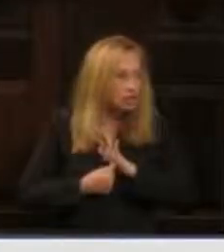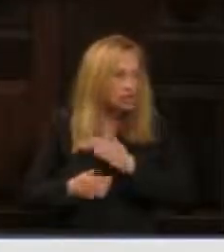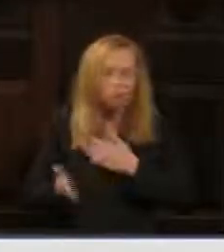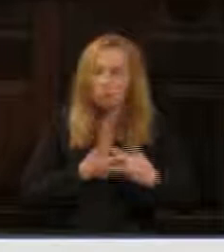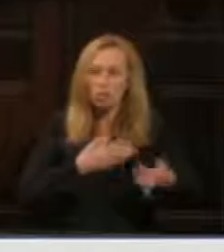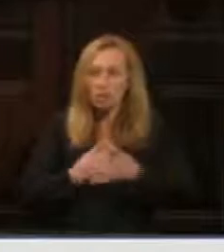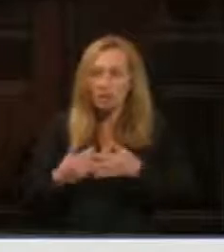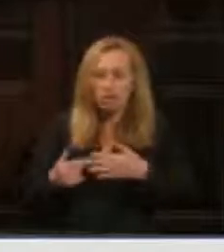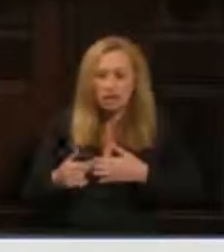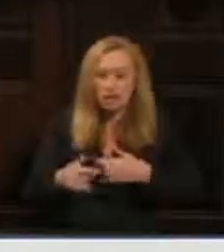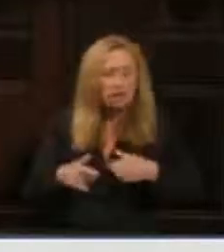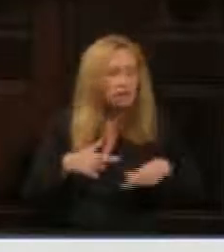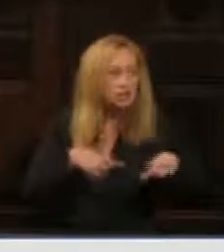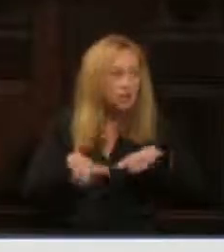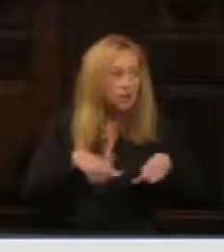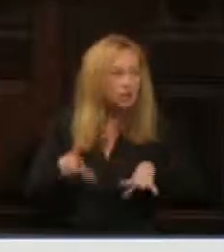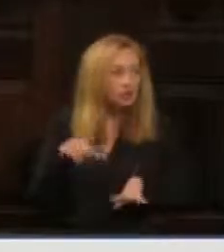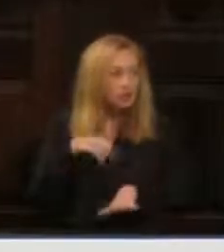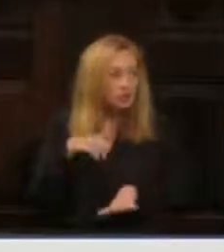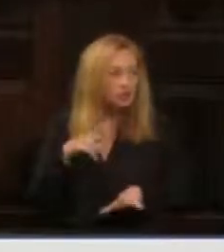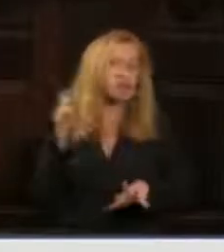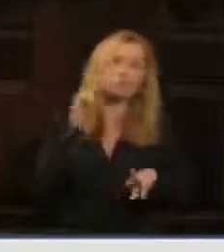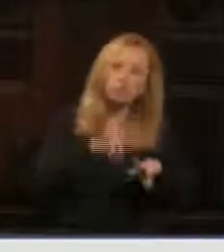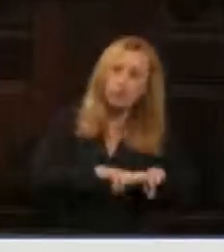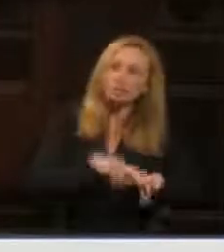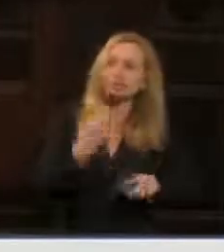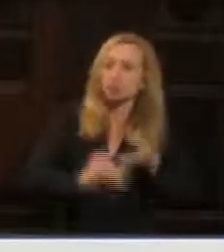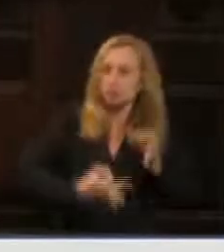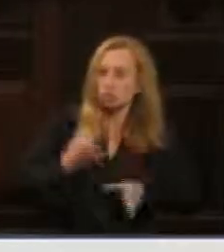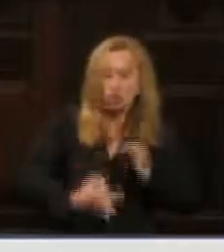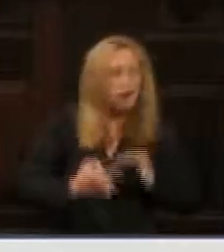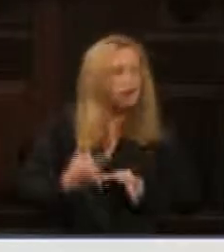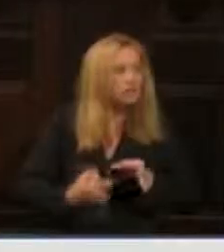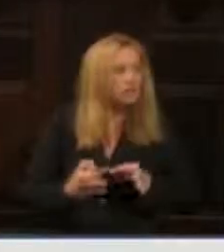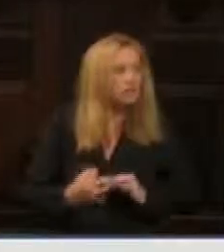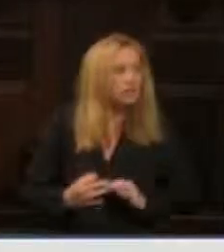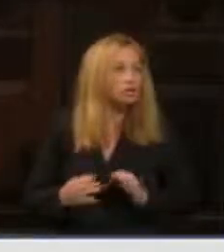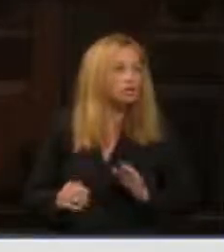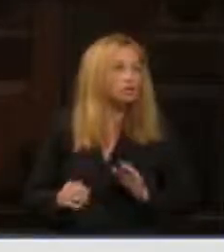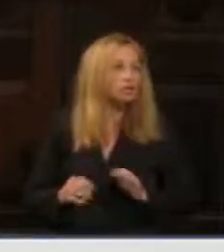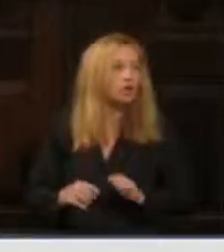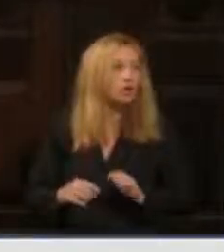serão presos e serão julgados conforme a lei. Muito obrigado.